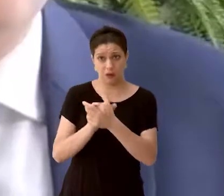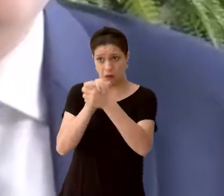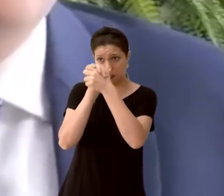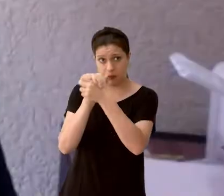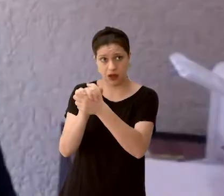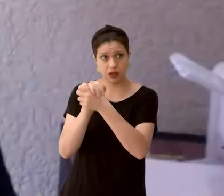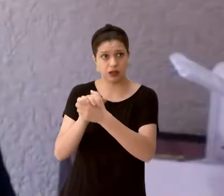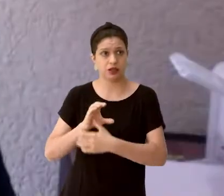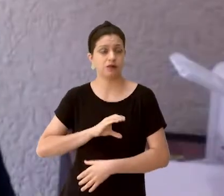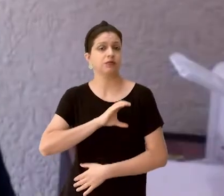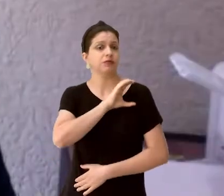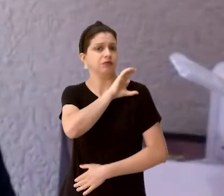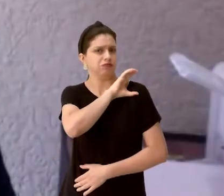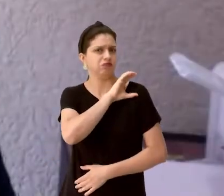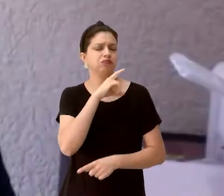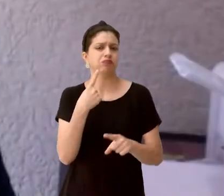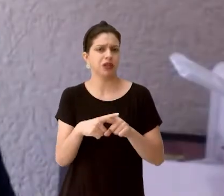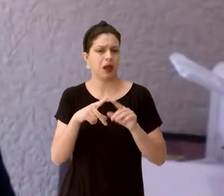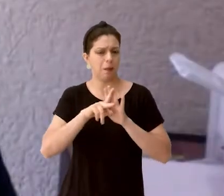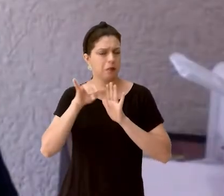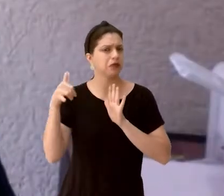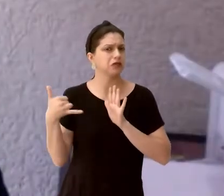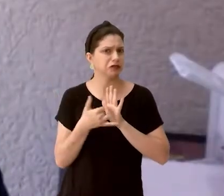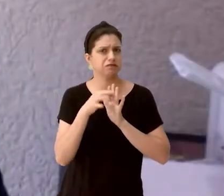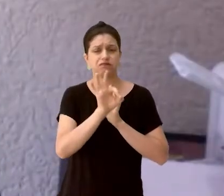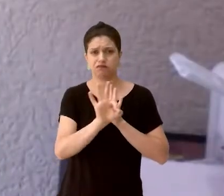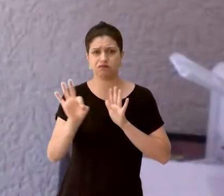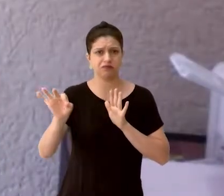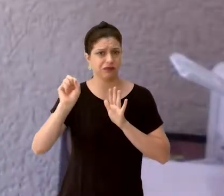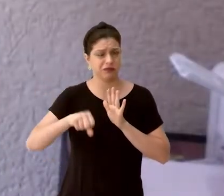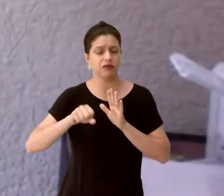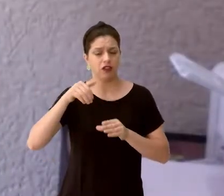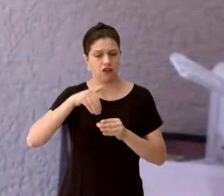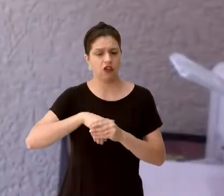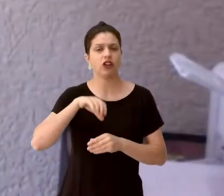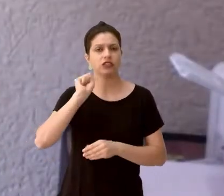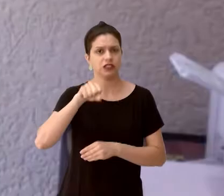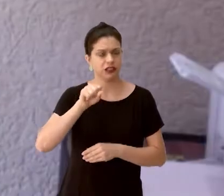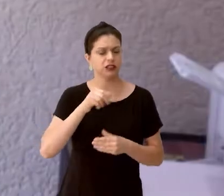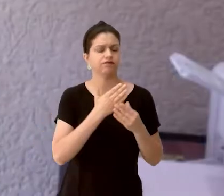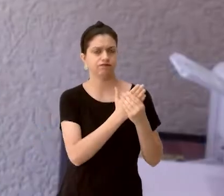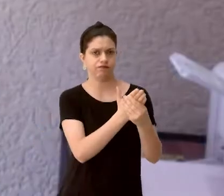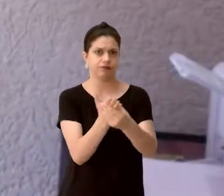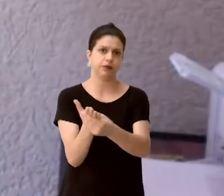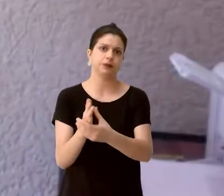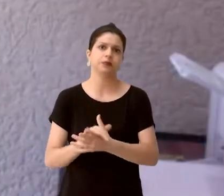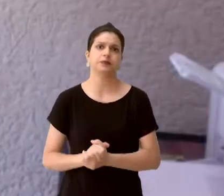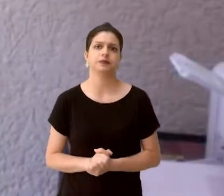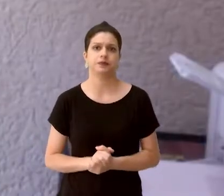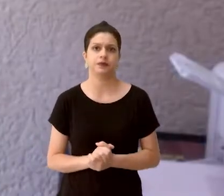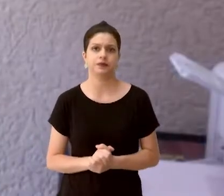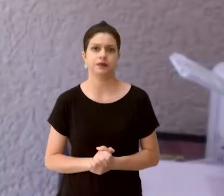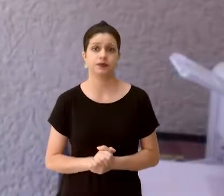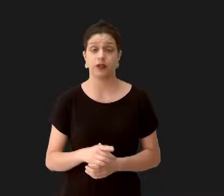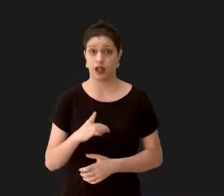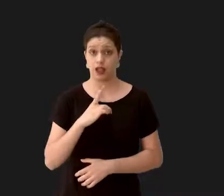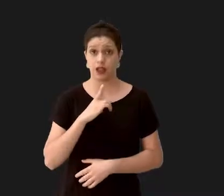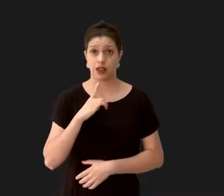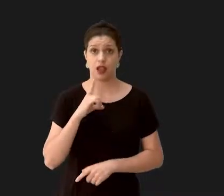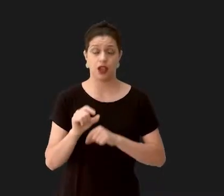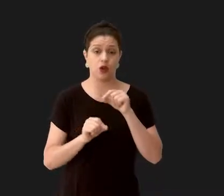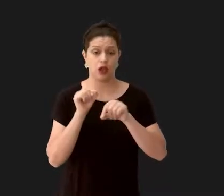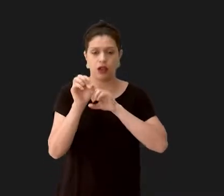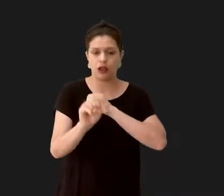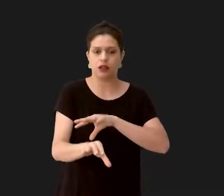música, né? Quero parabenizar o capitão Contar pelo brilhante projeto, brilhante iniciativa aí. Nosso voto é sim, pela tramitação.